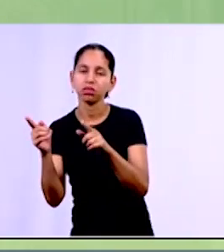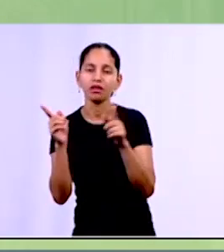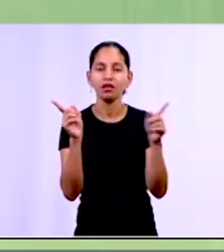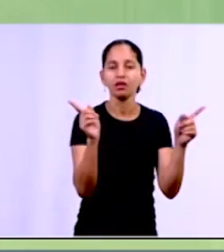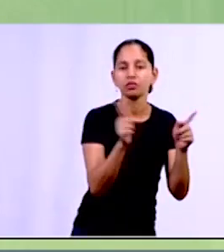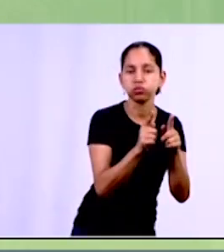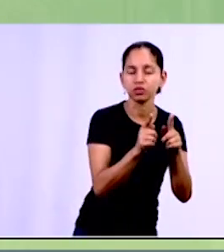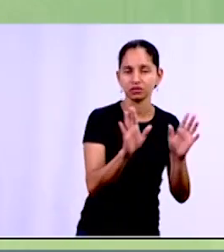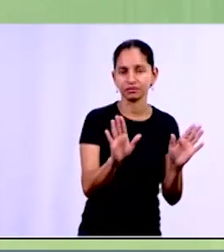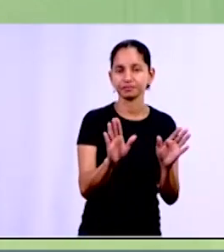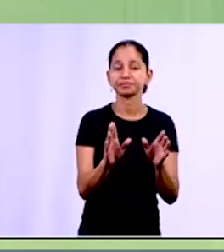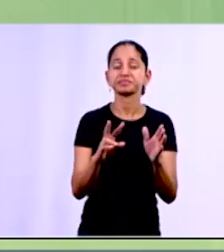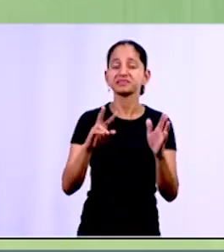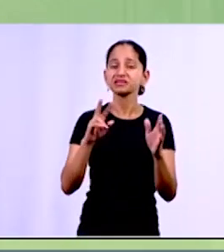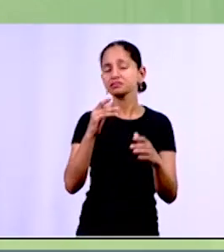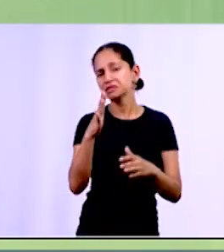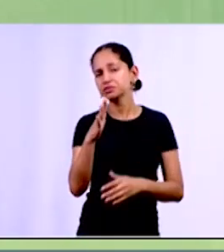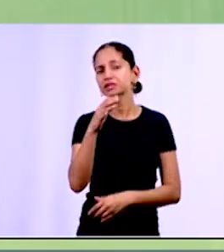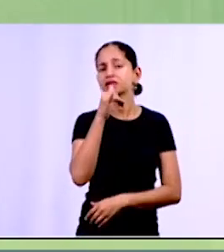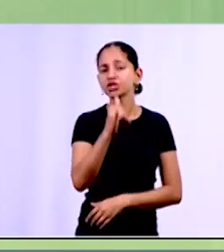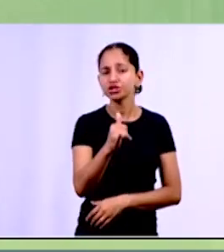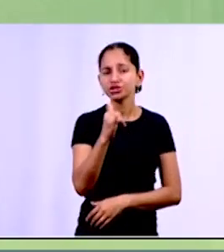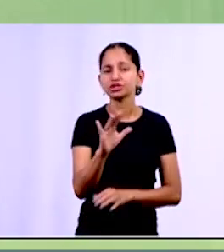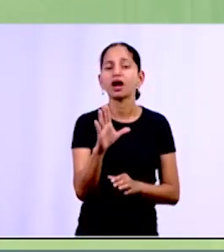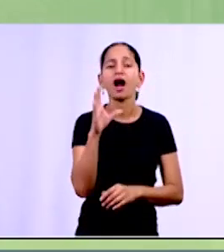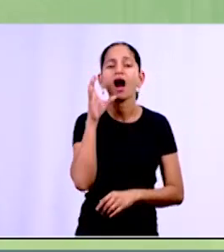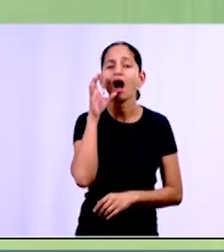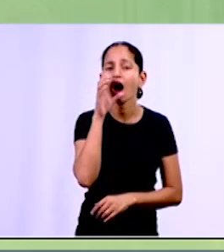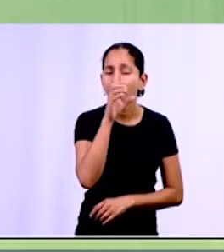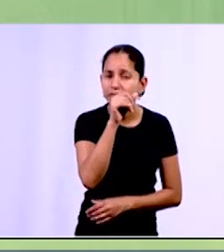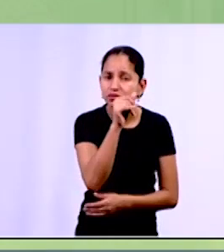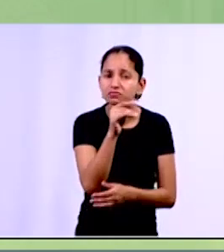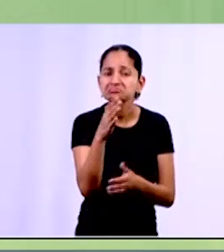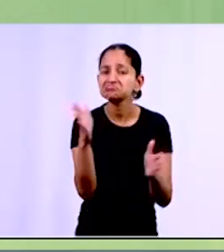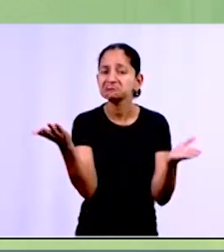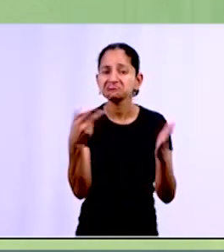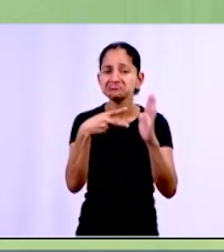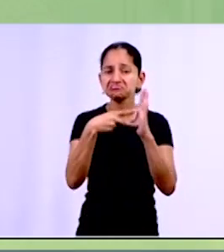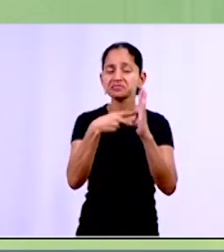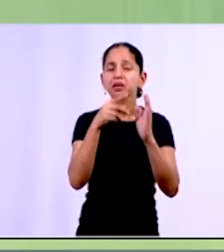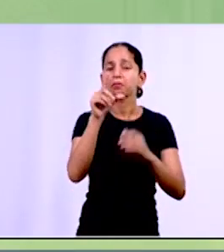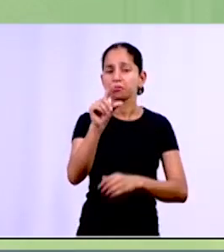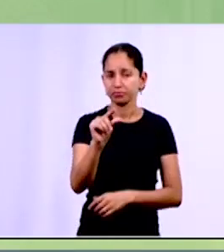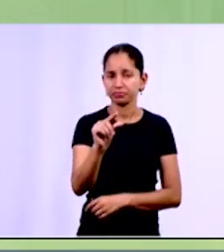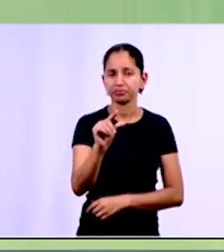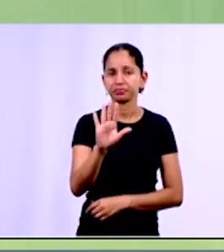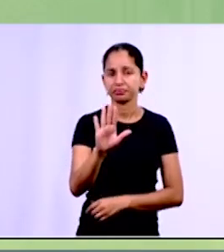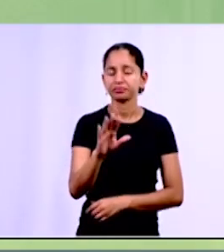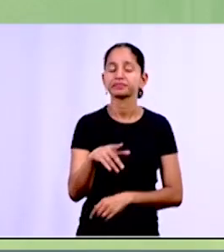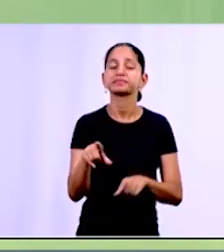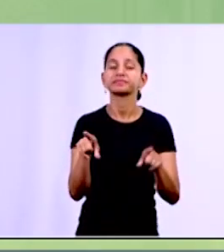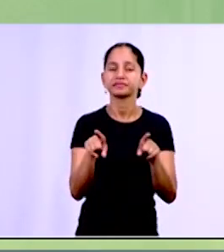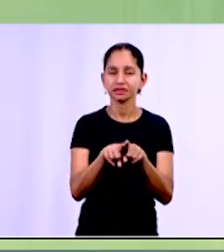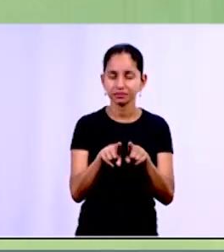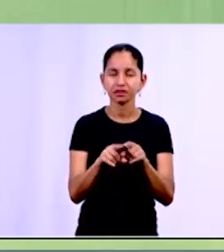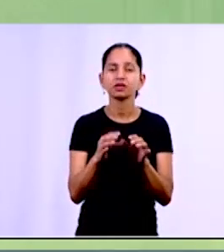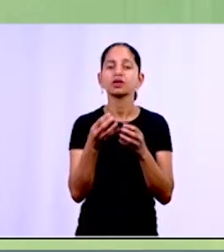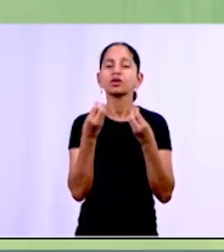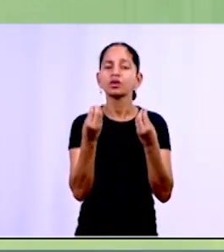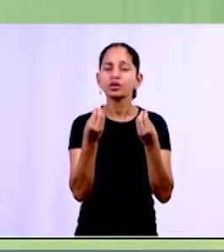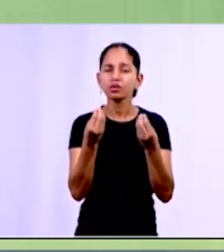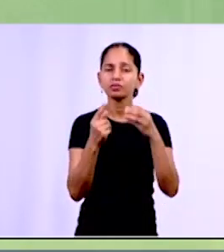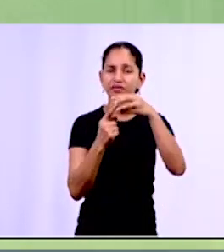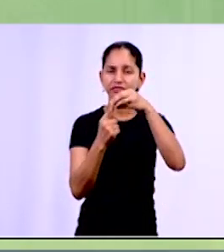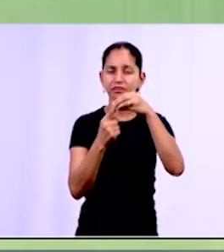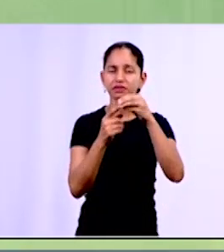energia. Hoje gastam 15 watts, olha a diferença. E não é só velocidade, a arquitetura, como as informações são trabalhadas,